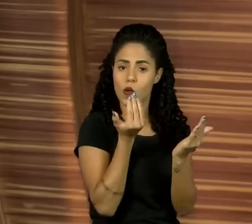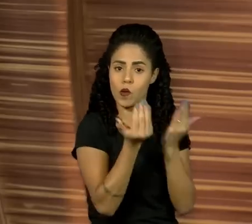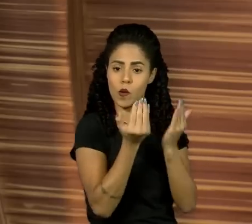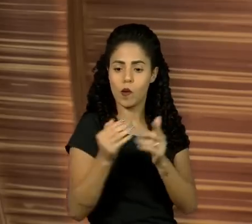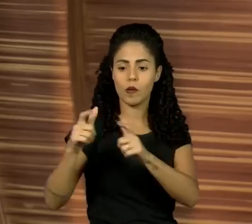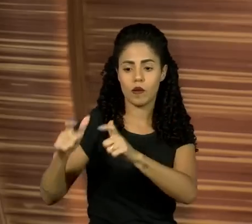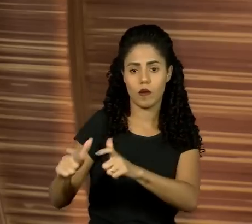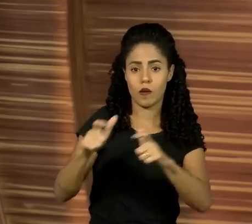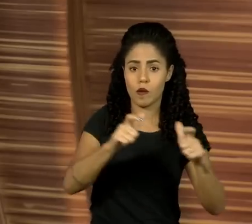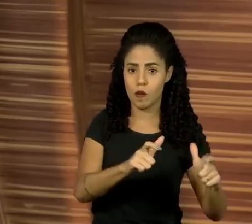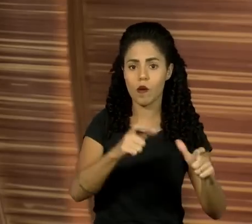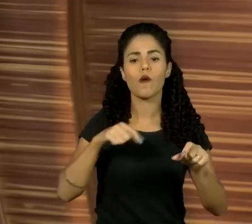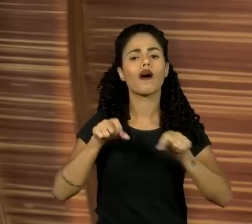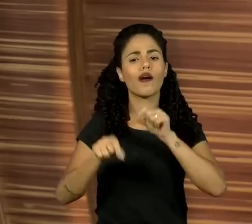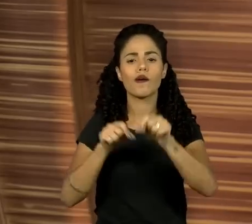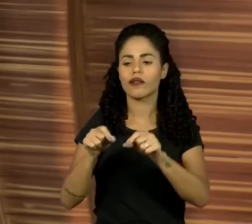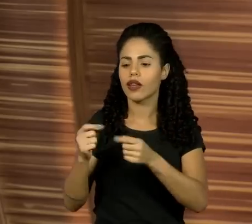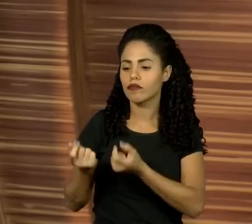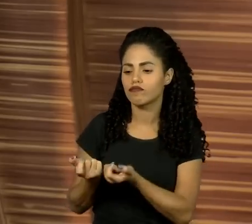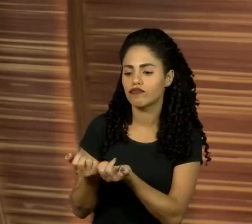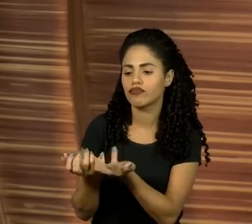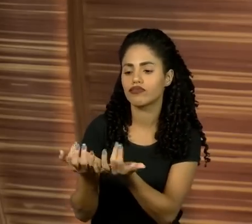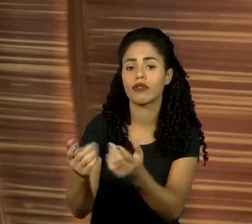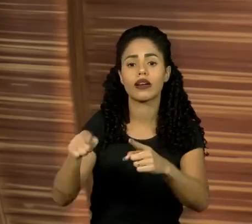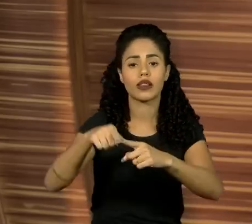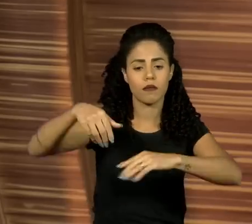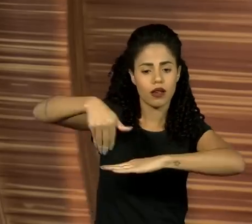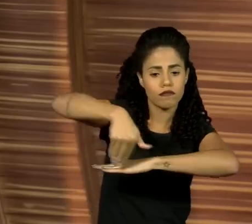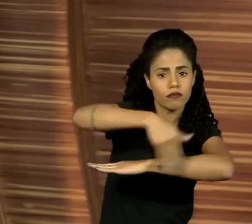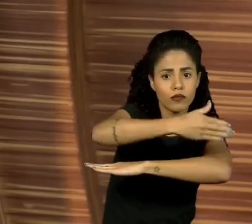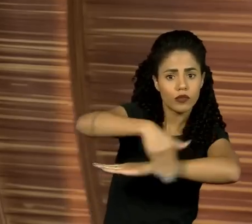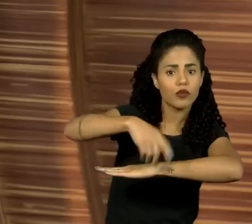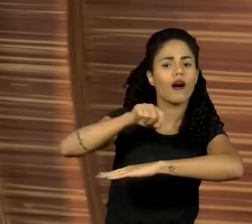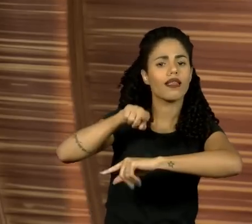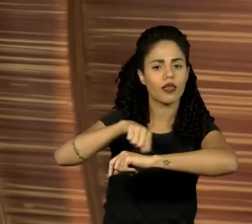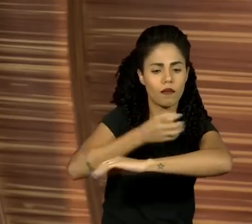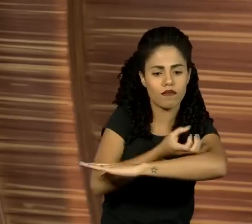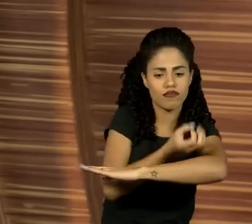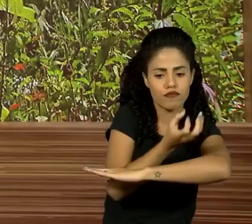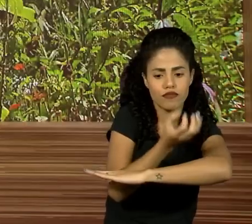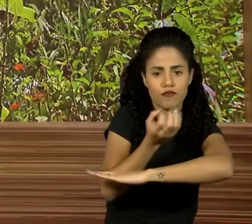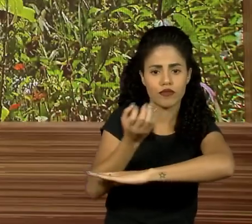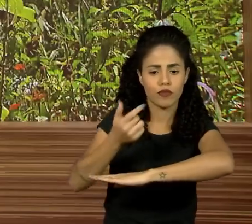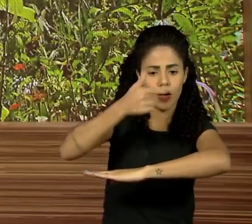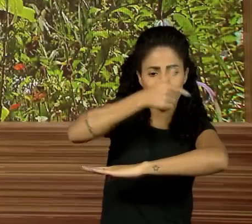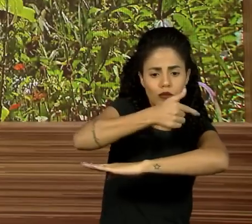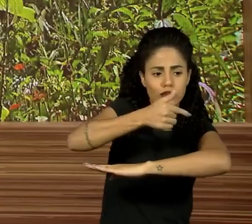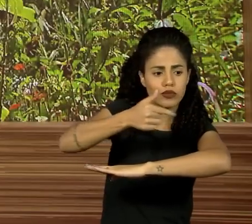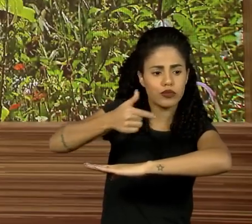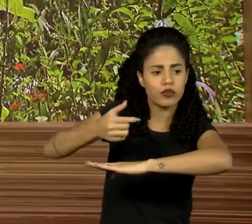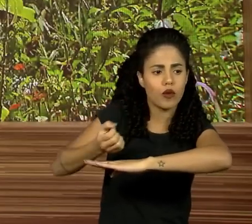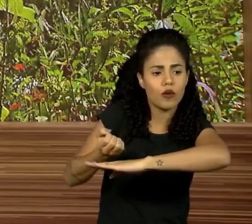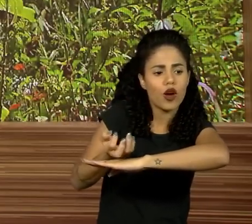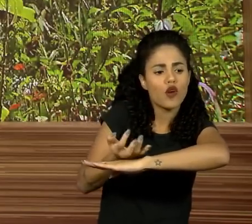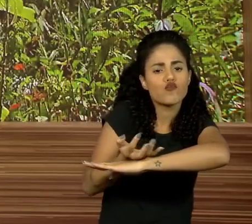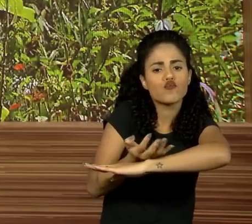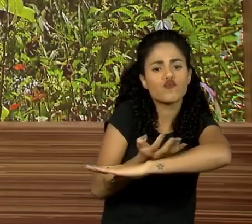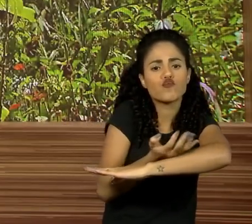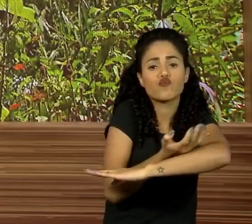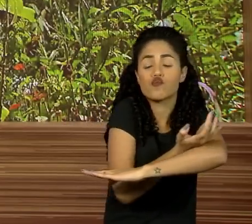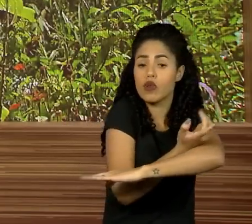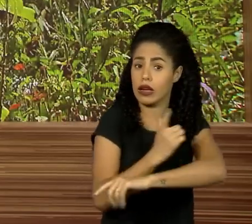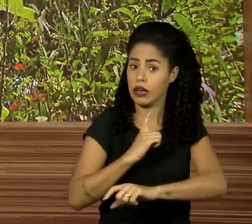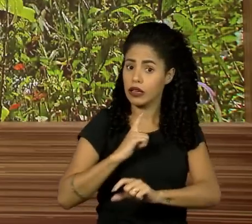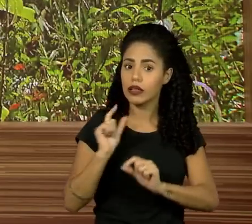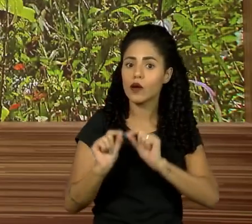espaços das hortas e pomares na capital paulista e em Melbourne, na Austrália. De acordo com a pesquisa,